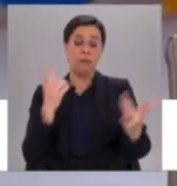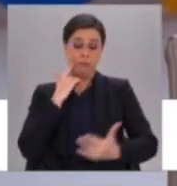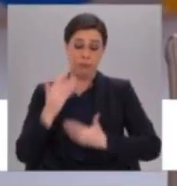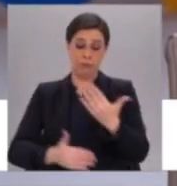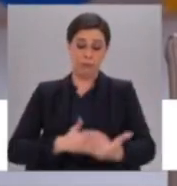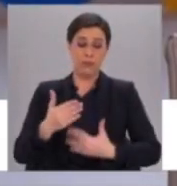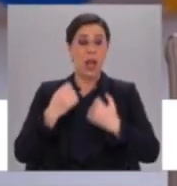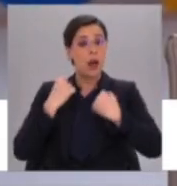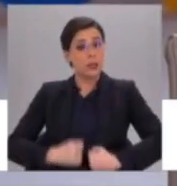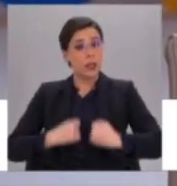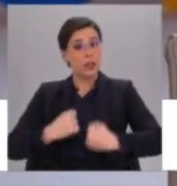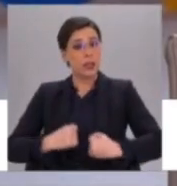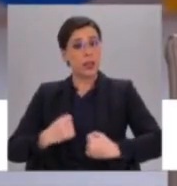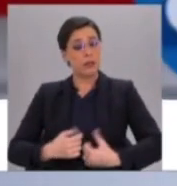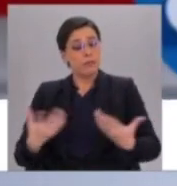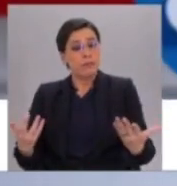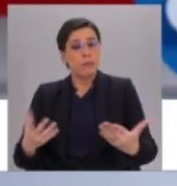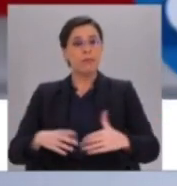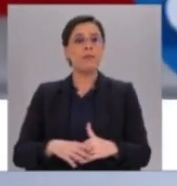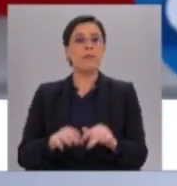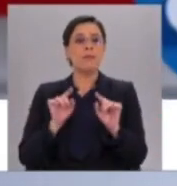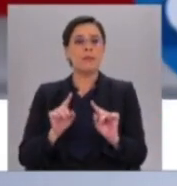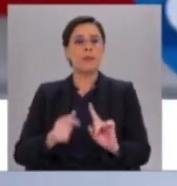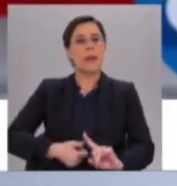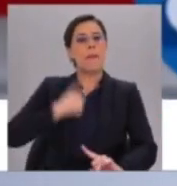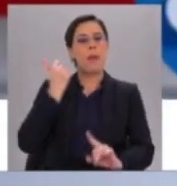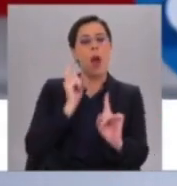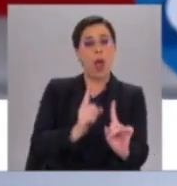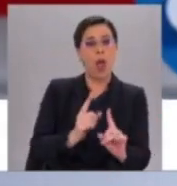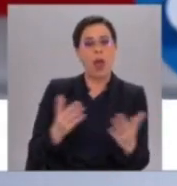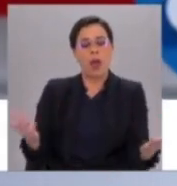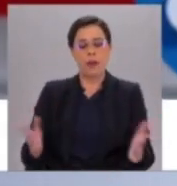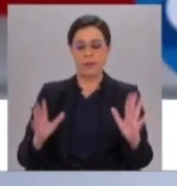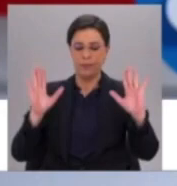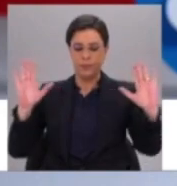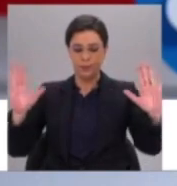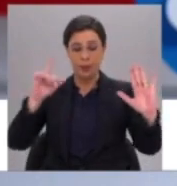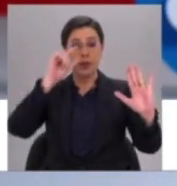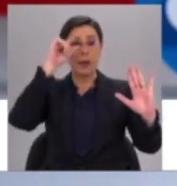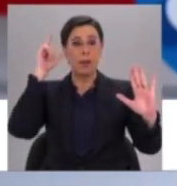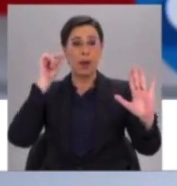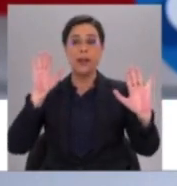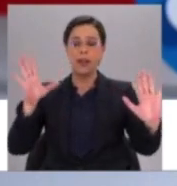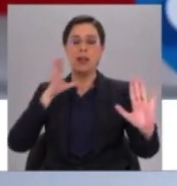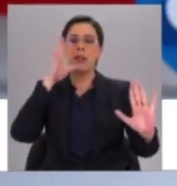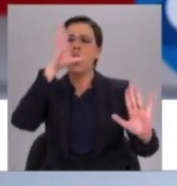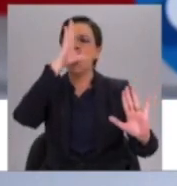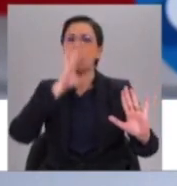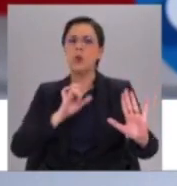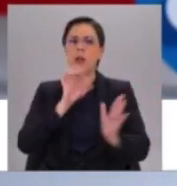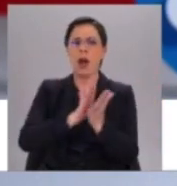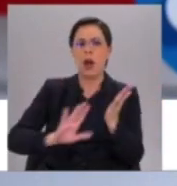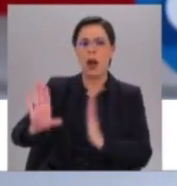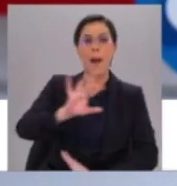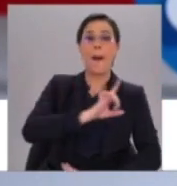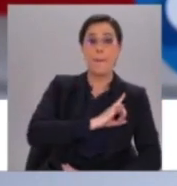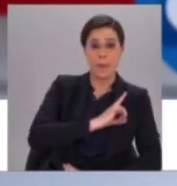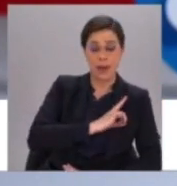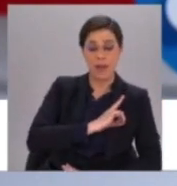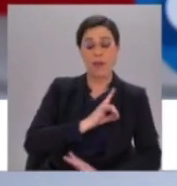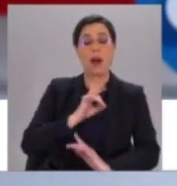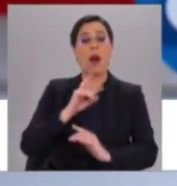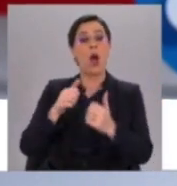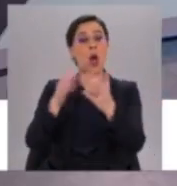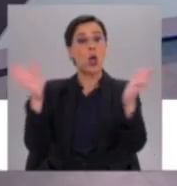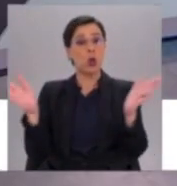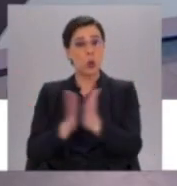continuar mente insiste que é a melhor versão ou seja o estado financia os privados e